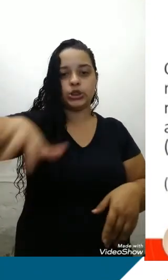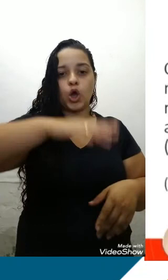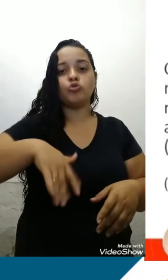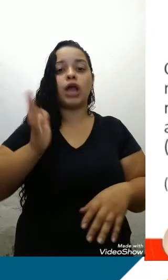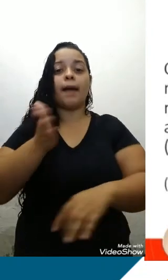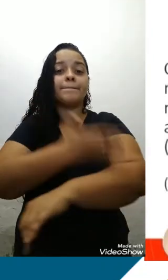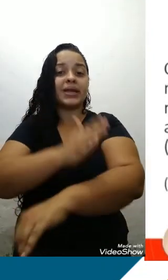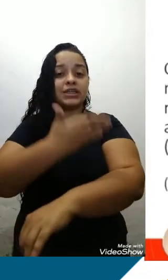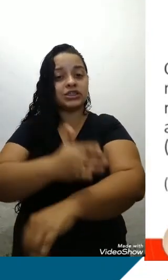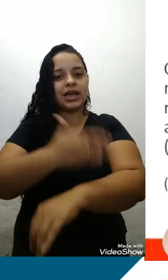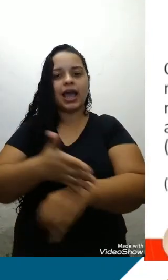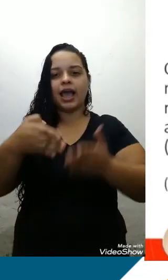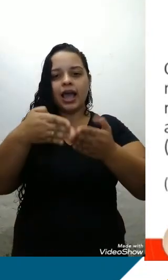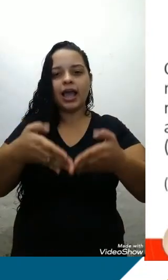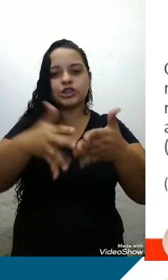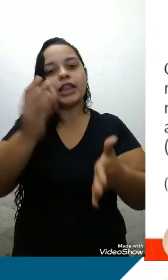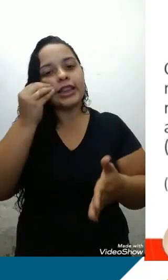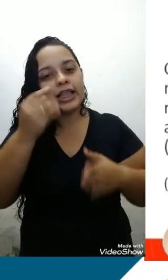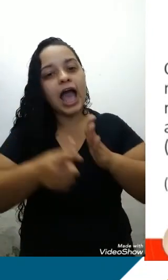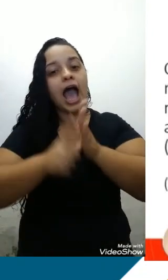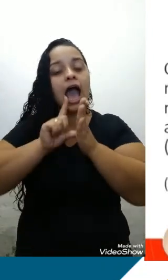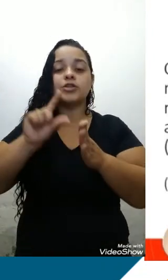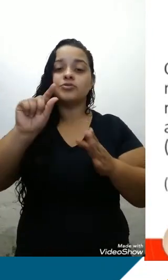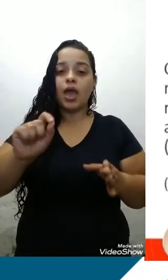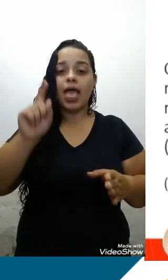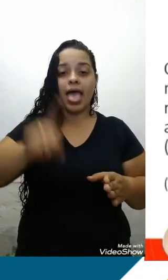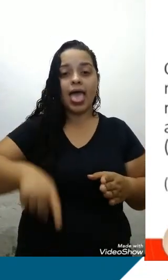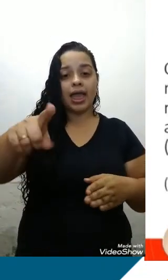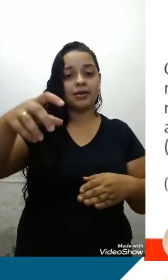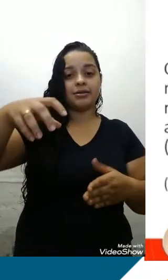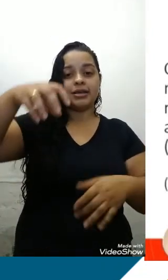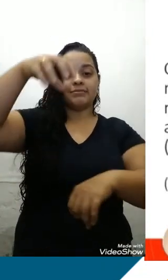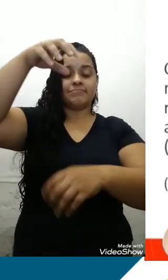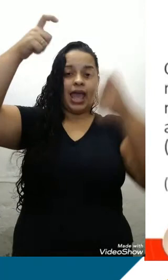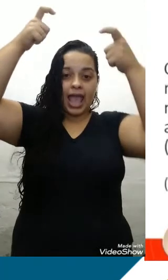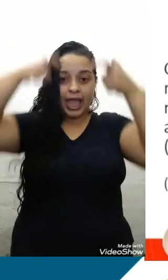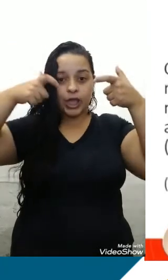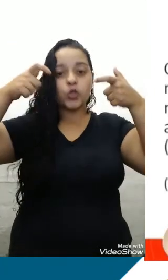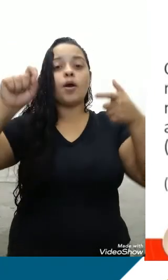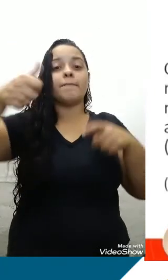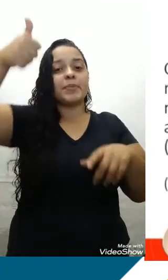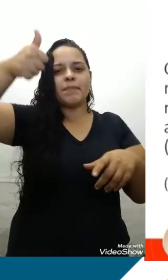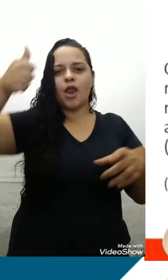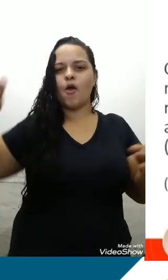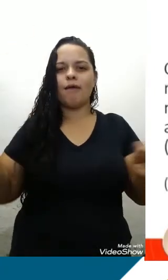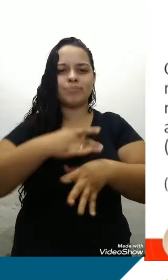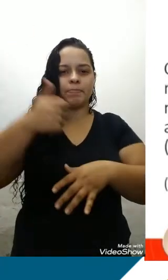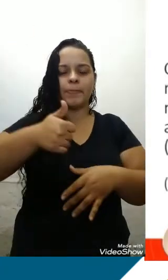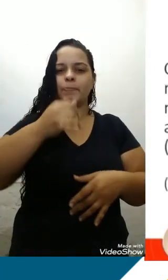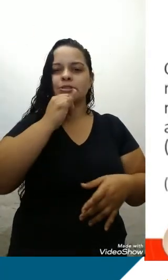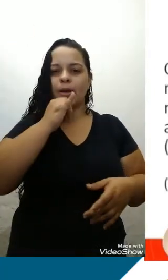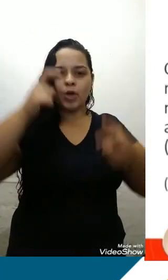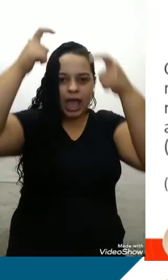já praticavam, né, a navegação, são reinos que vão se centralizar primeiro, vão se tornar Estado moderno primeiro, como é